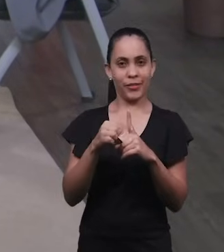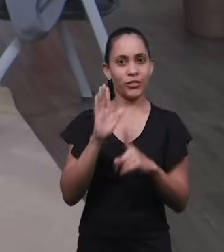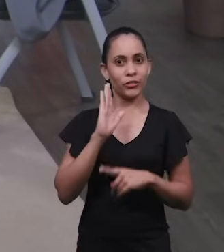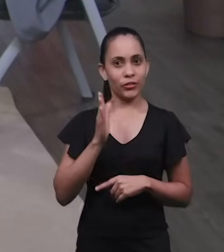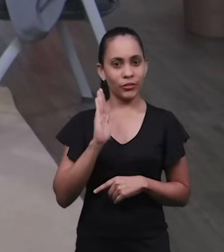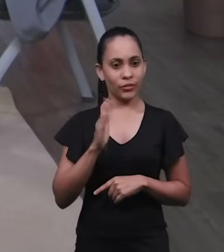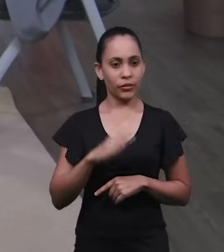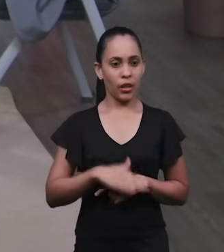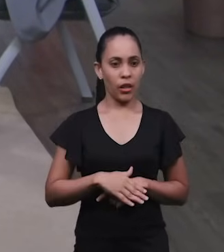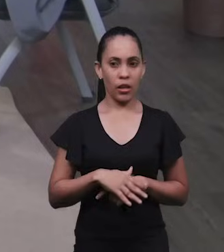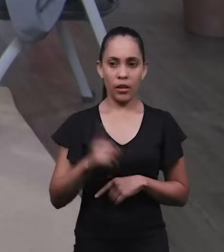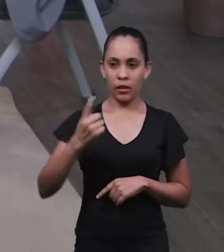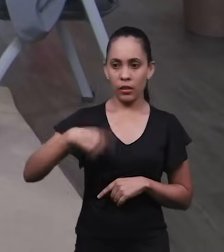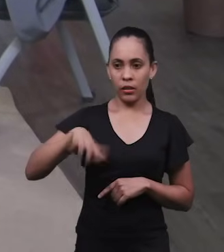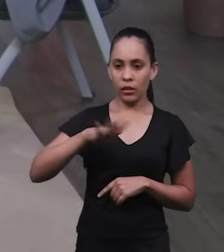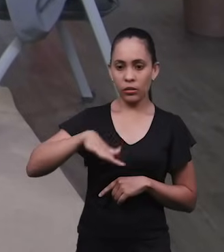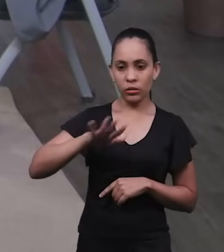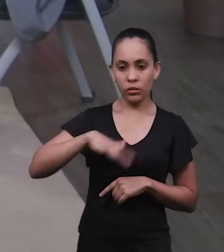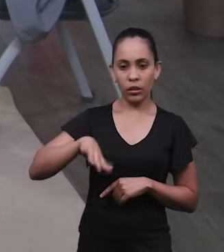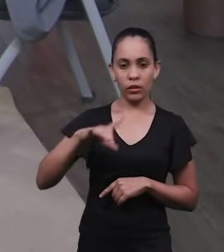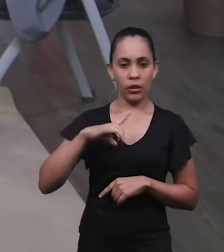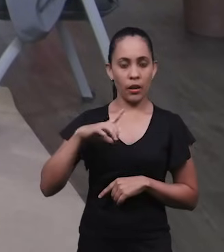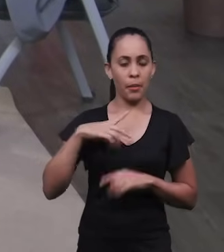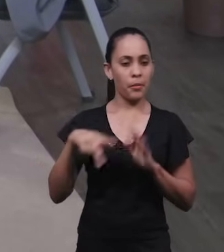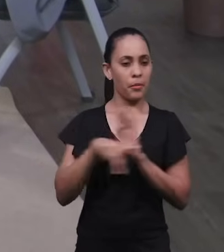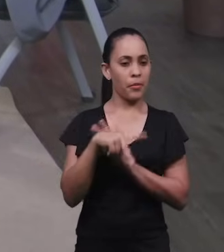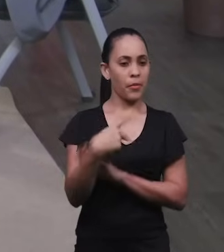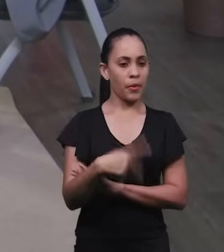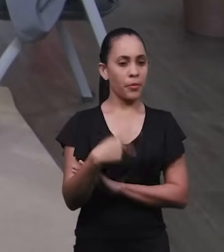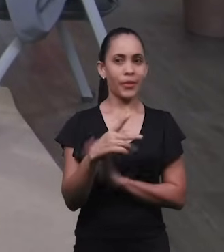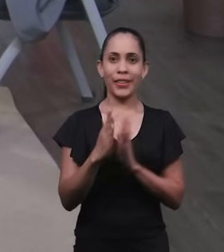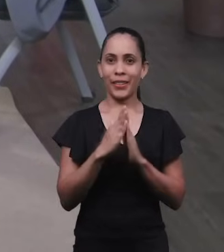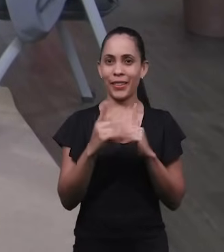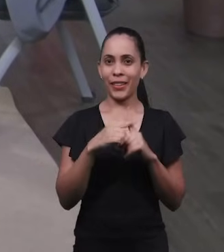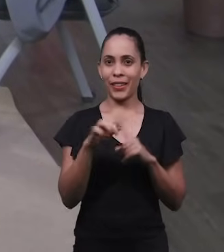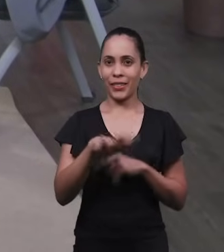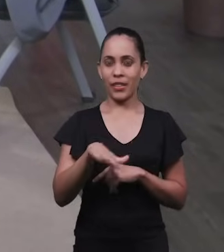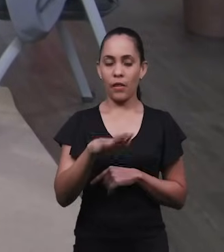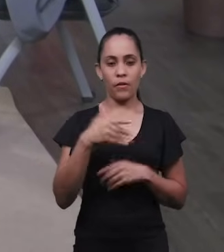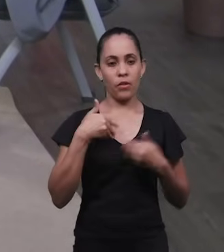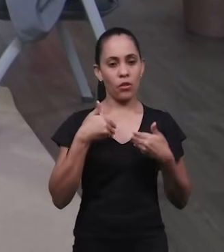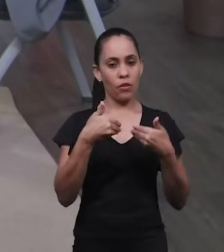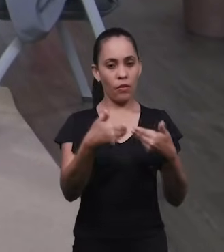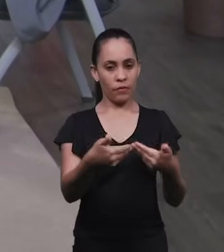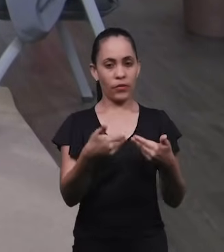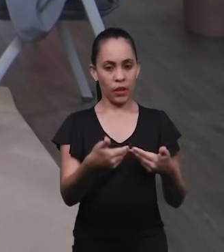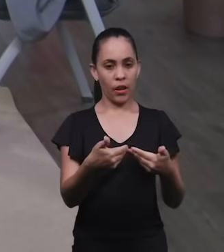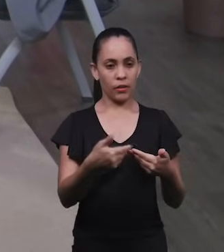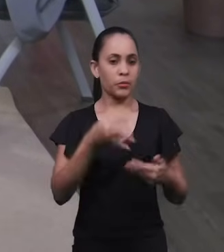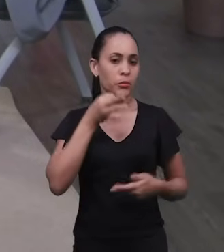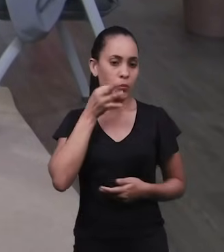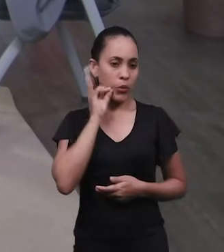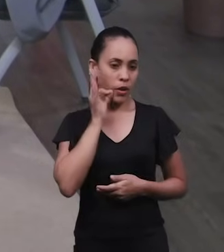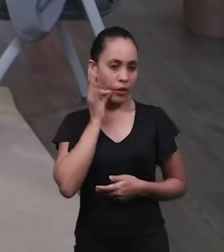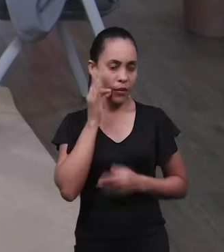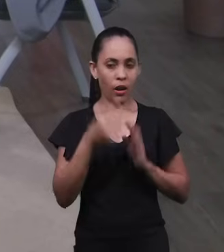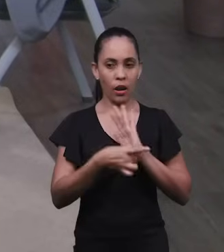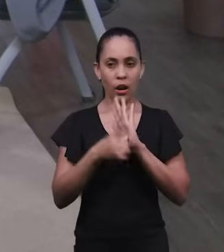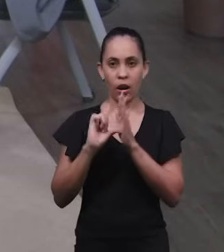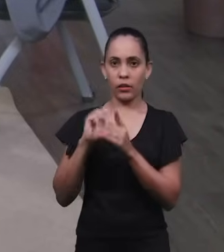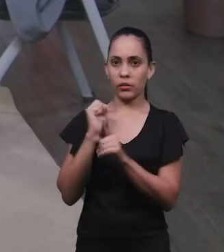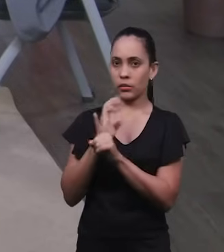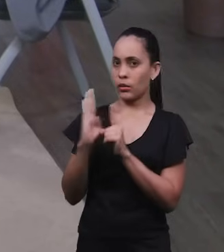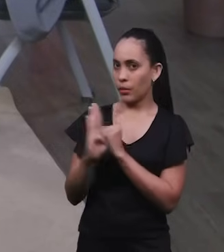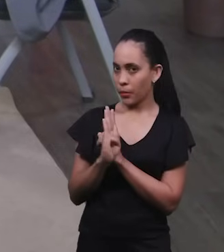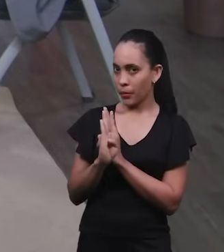pensei que era até para mim, não, mas é uma coisa da igreja lá, né? Eu fui convidado para tomar um café junto com a igreja